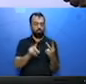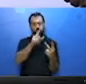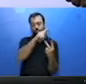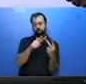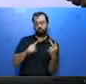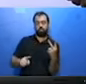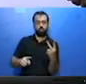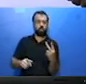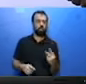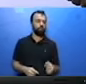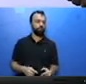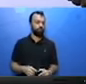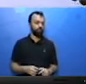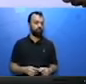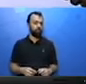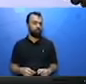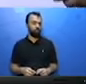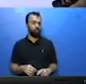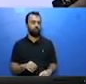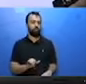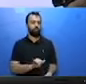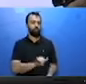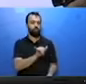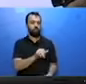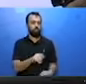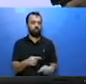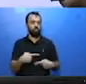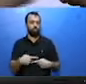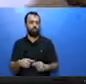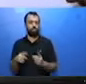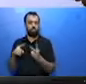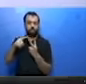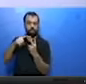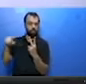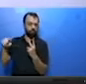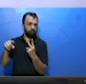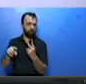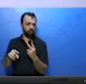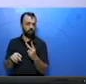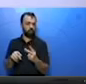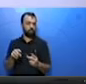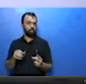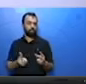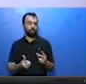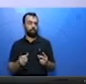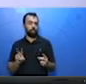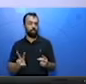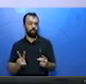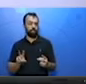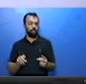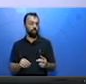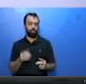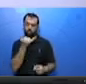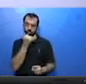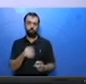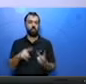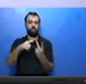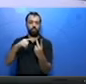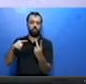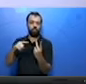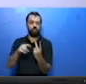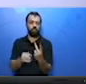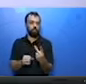x. Raiz quadrada de 676 é 26, porque 26 vezes 26